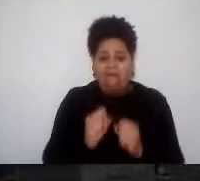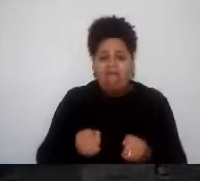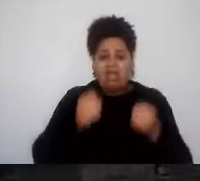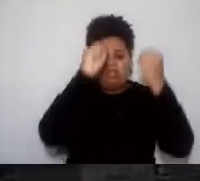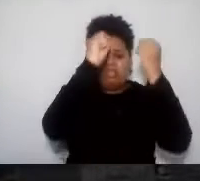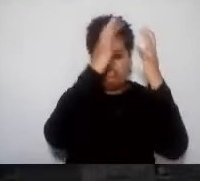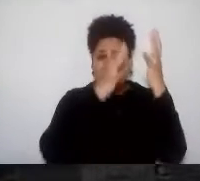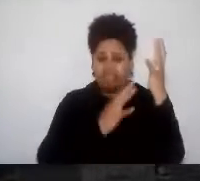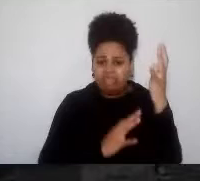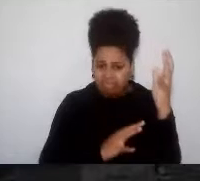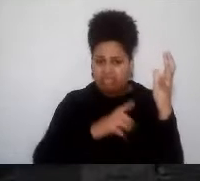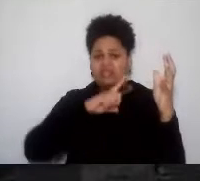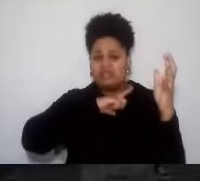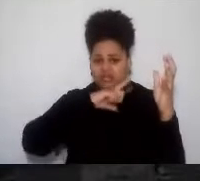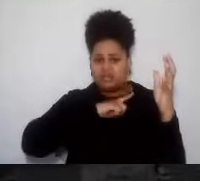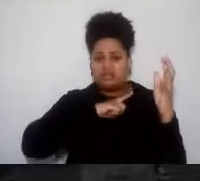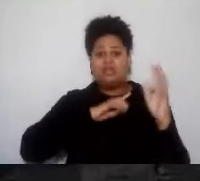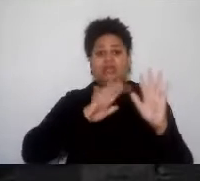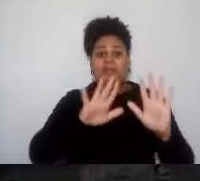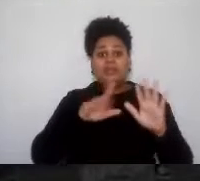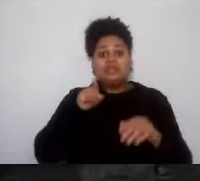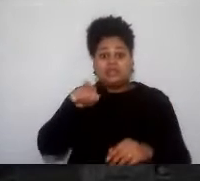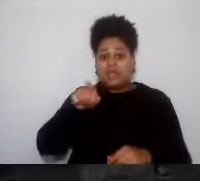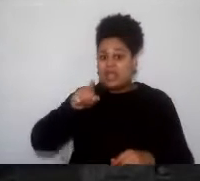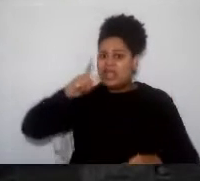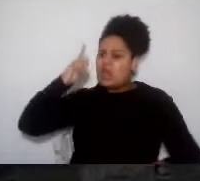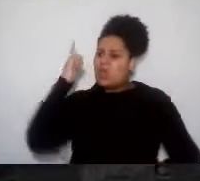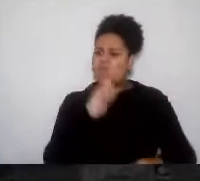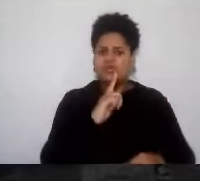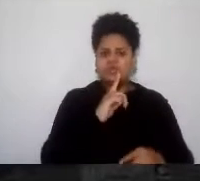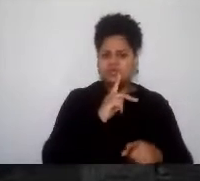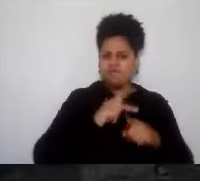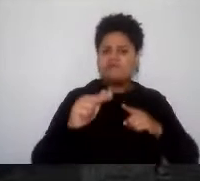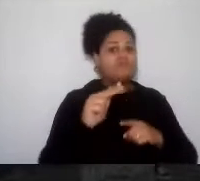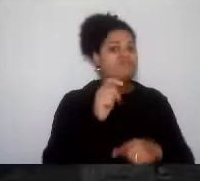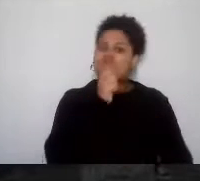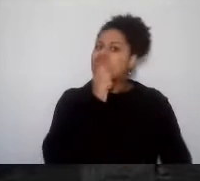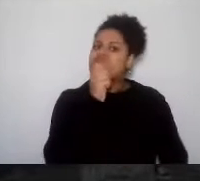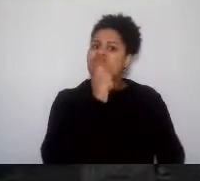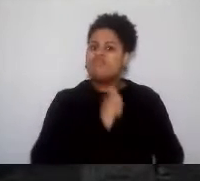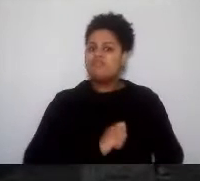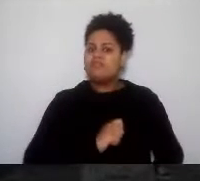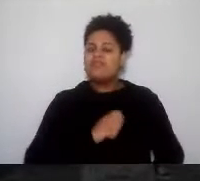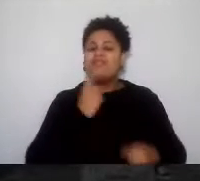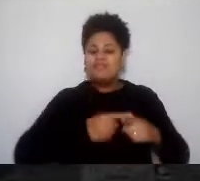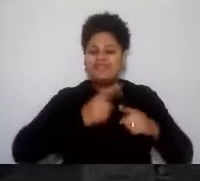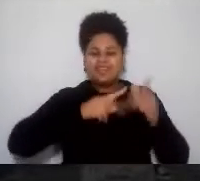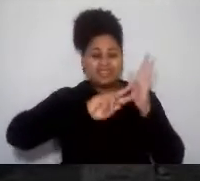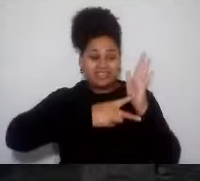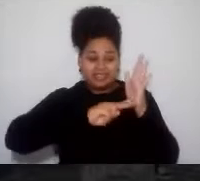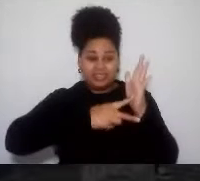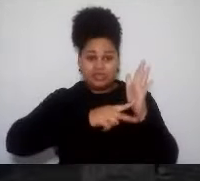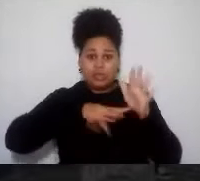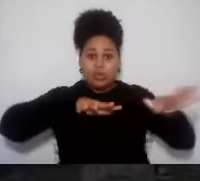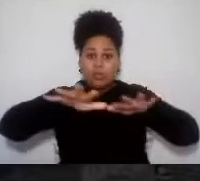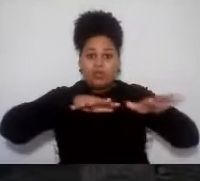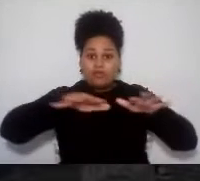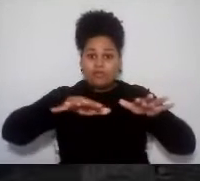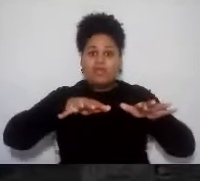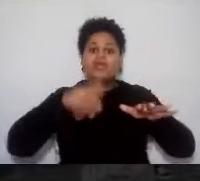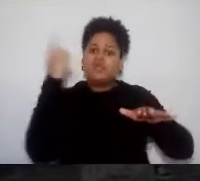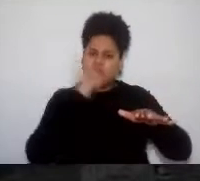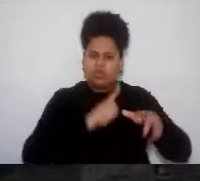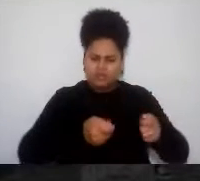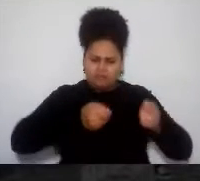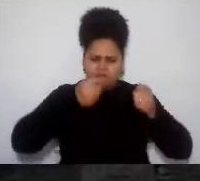ela não teve seu êxito completo, porque o movimento sindical conseguiu se manter de pé, com